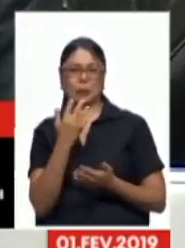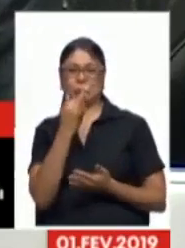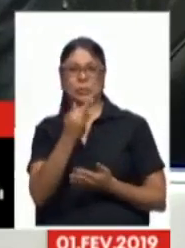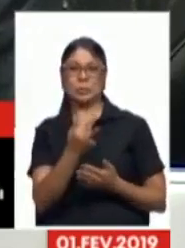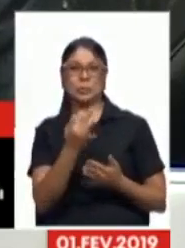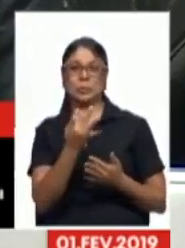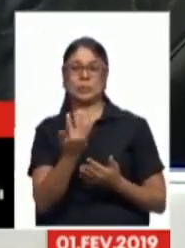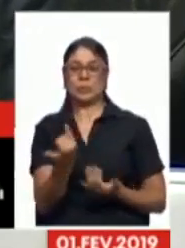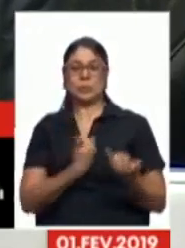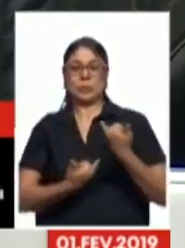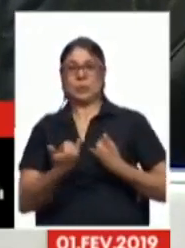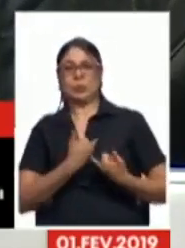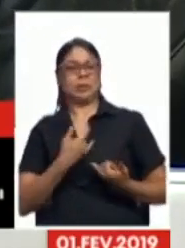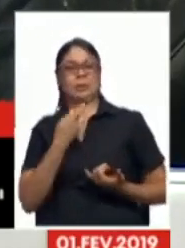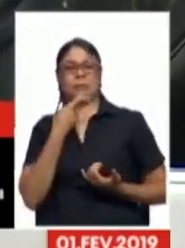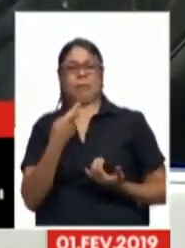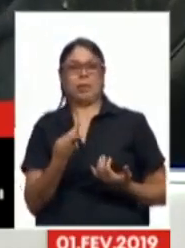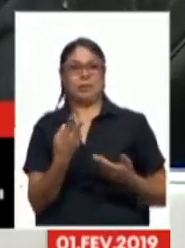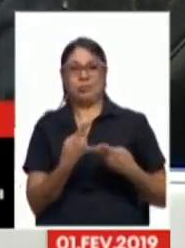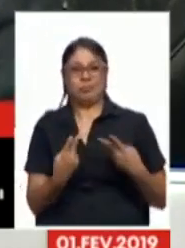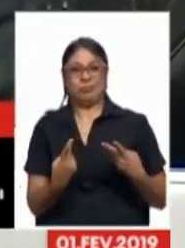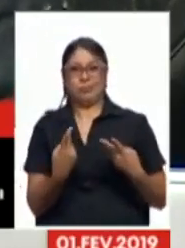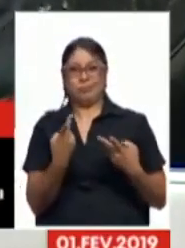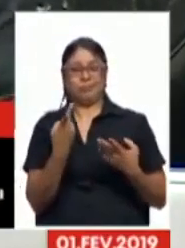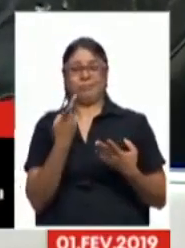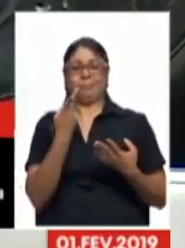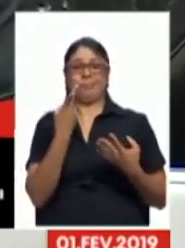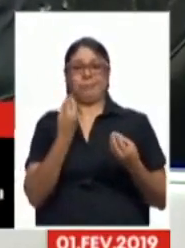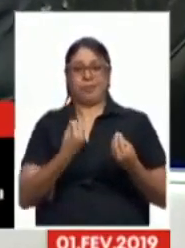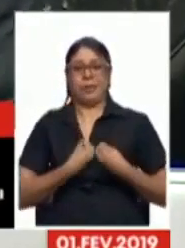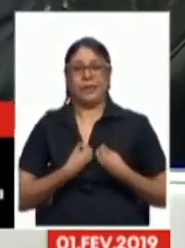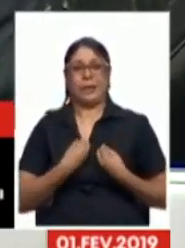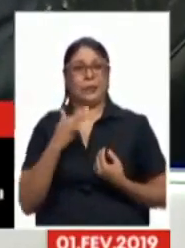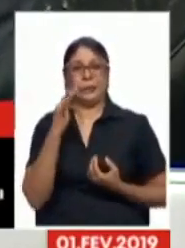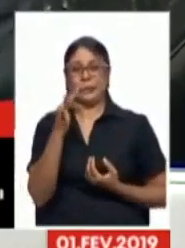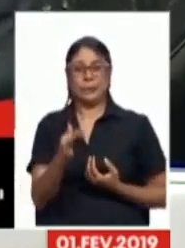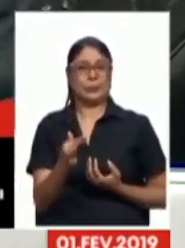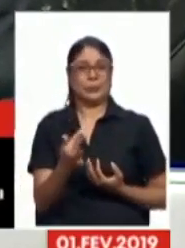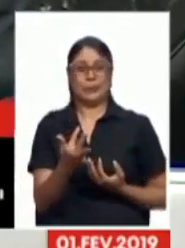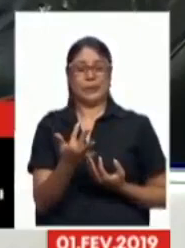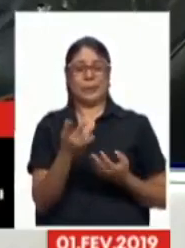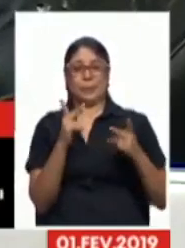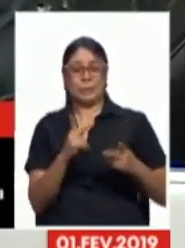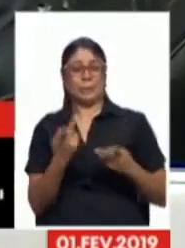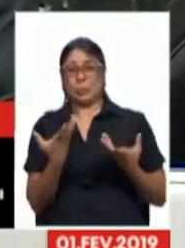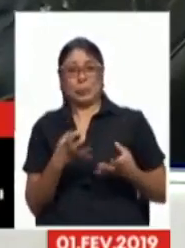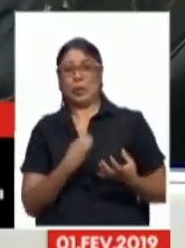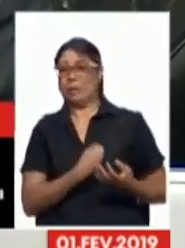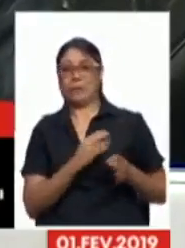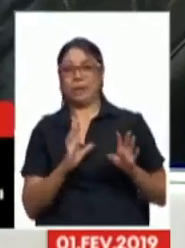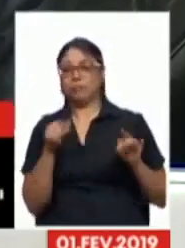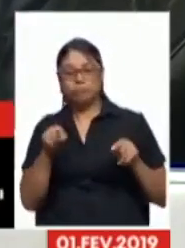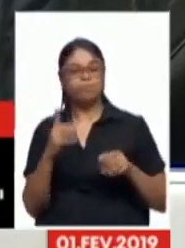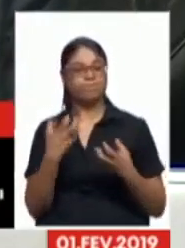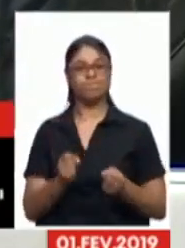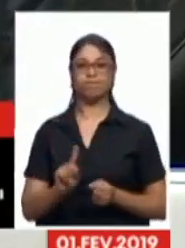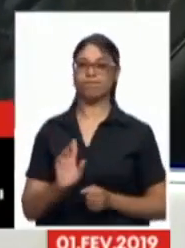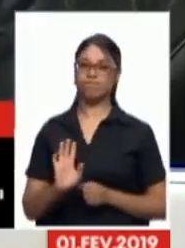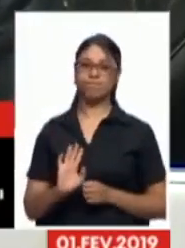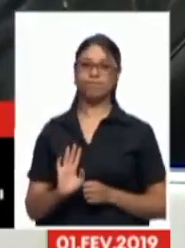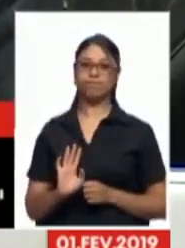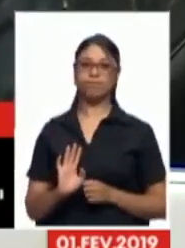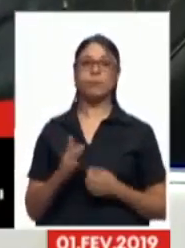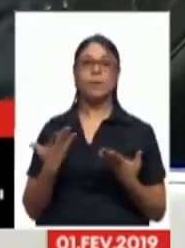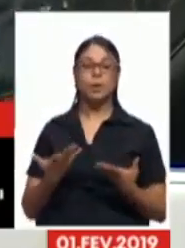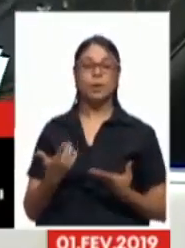o desalento dá o tom sombrio de um futuro onde ninguém gostaria de viver. É de um visionário